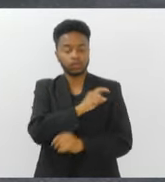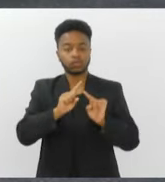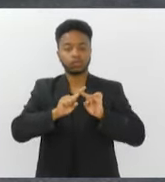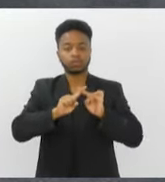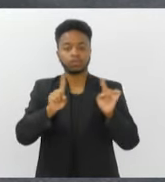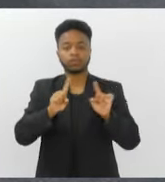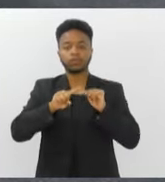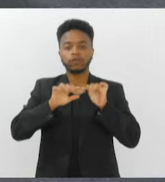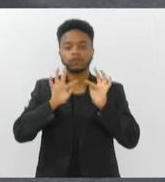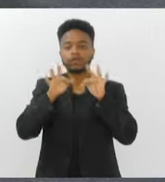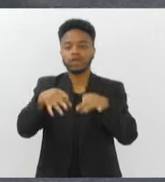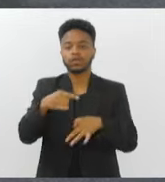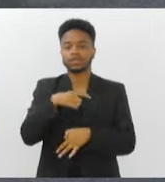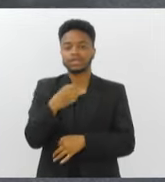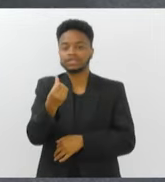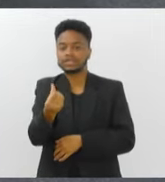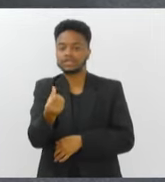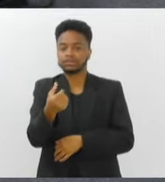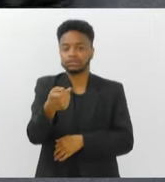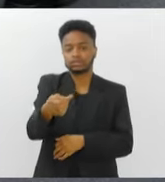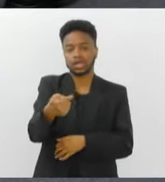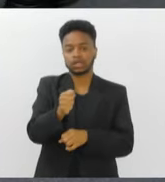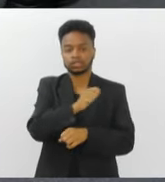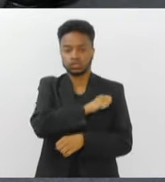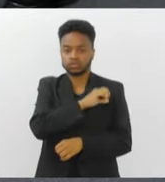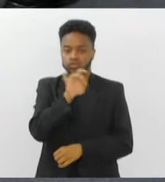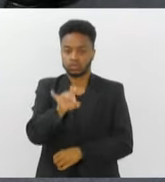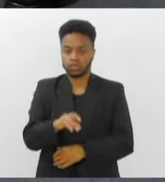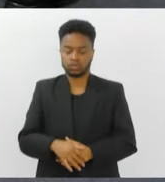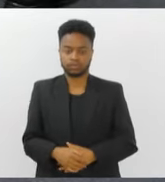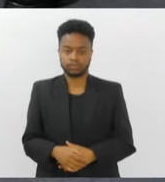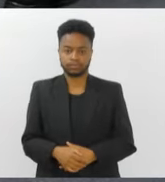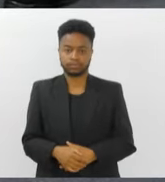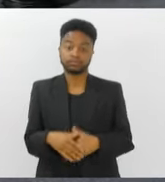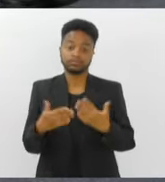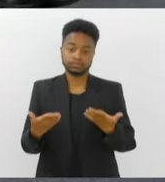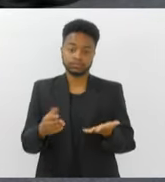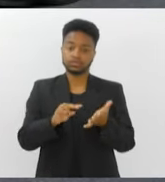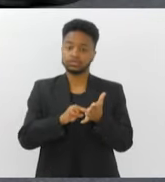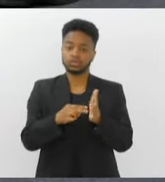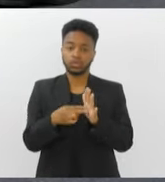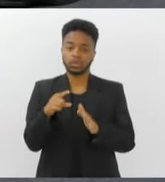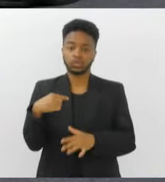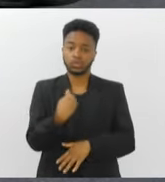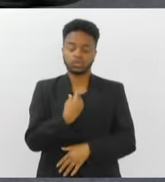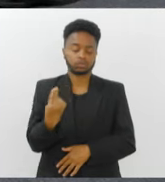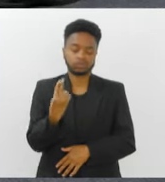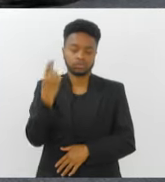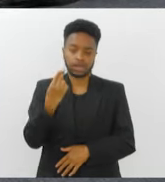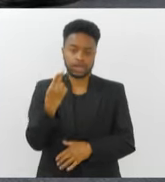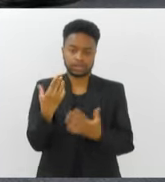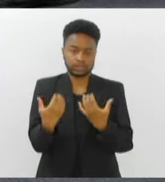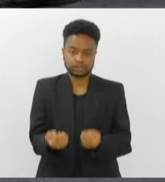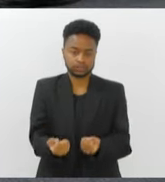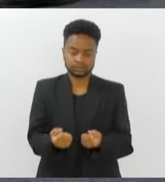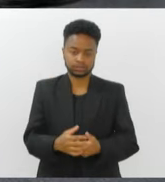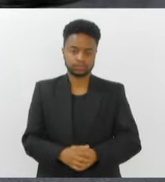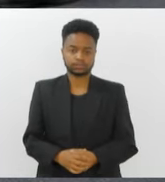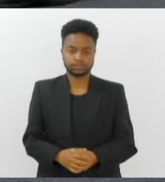turmas com 5, 6, 7 alunos. Isso é evidentemente inaceitável. A gente